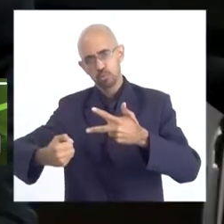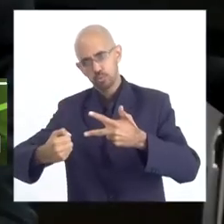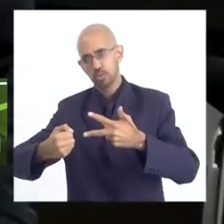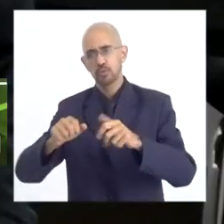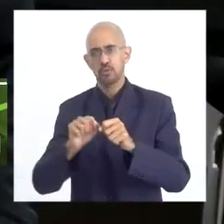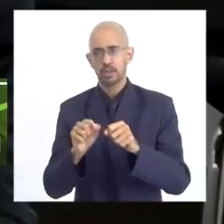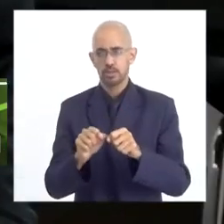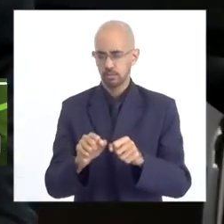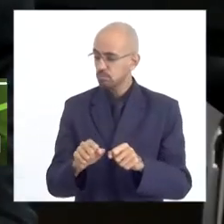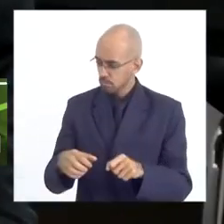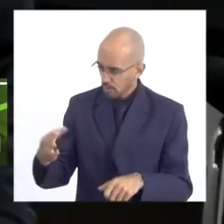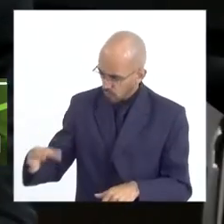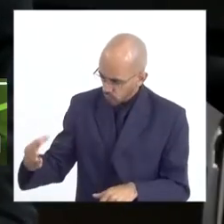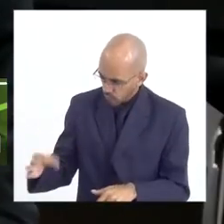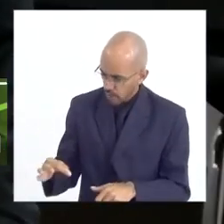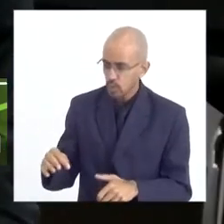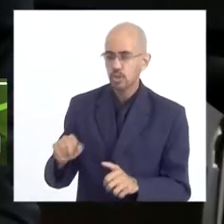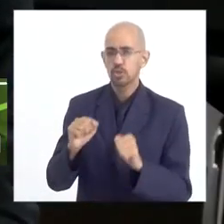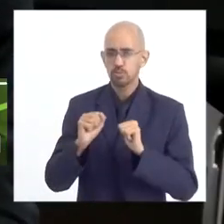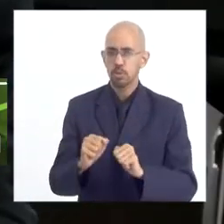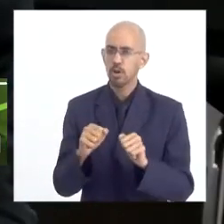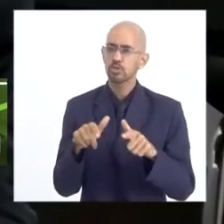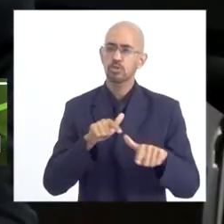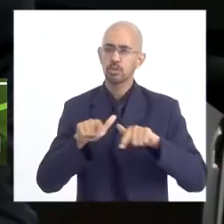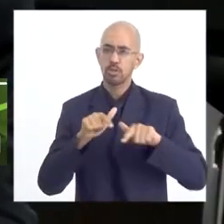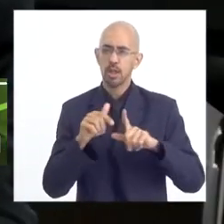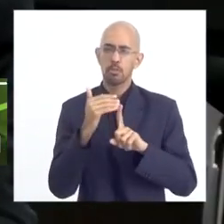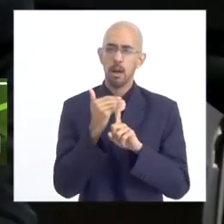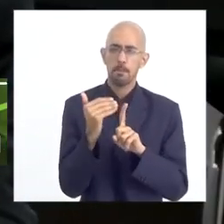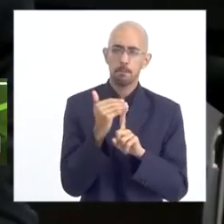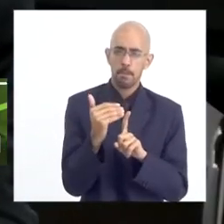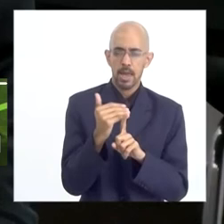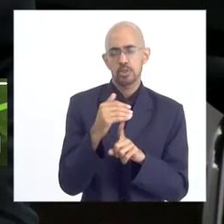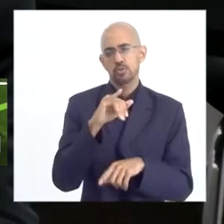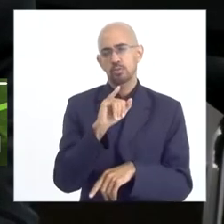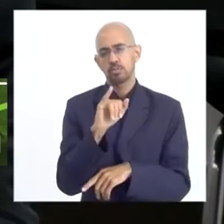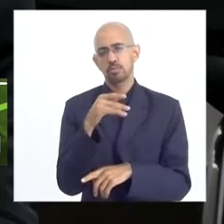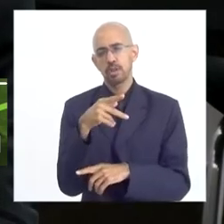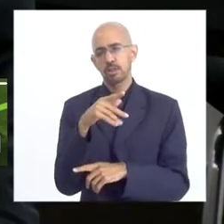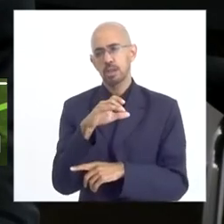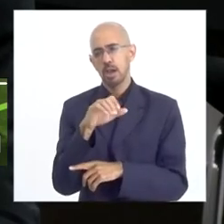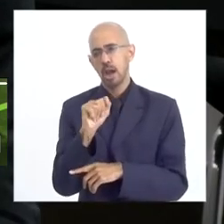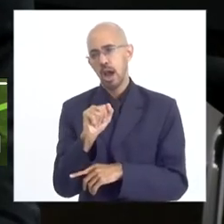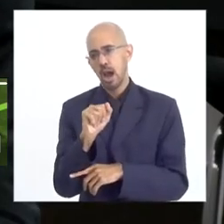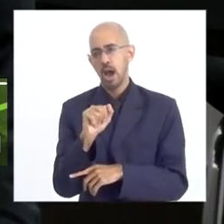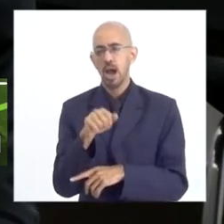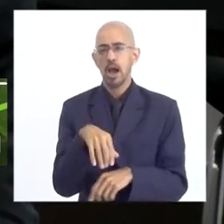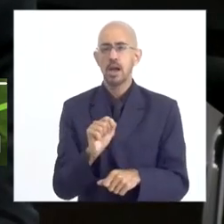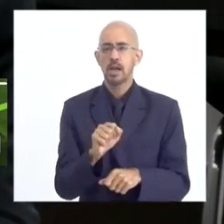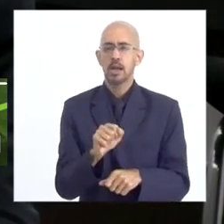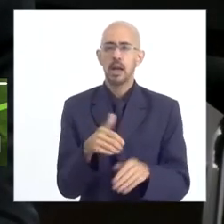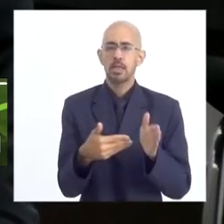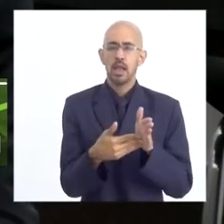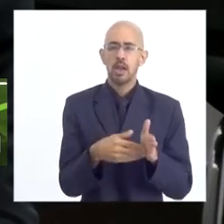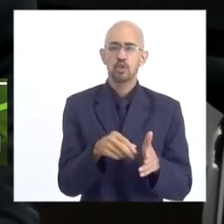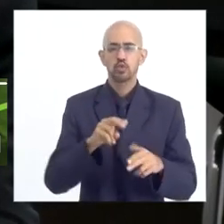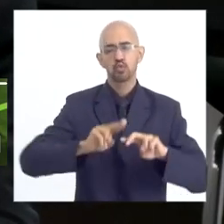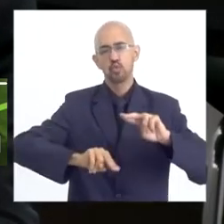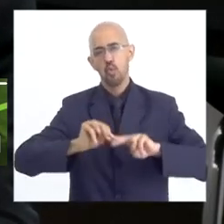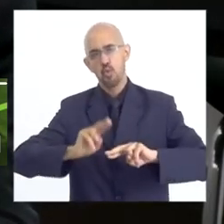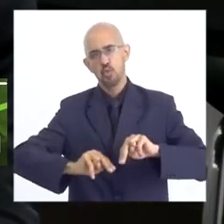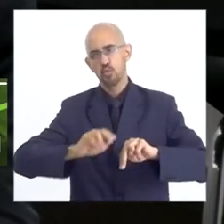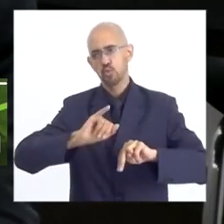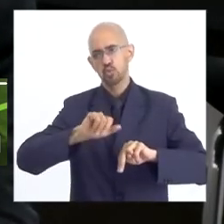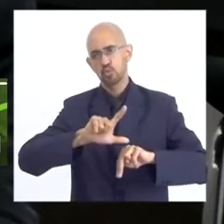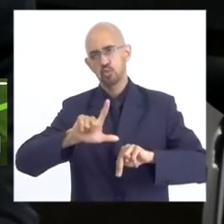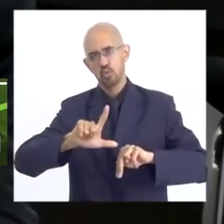Perfeitamente. A gente pode trabalhar com a média do IPCA acumulado até o mês de junho e julho, que foi o mês